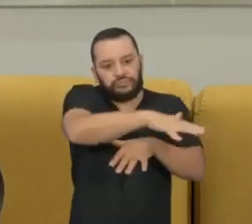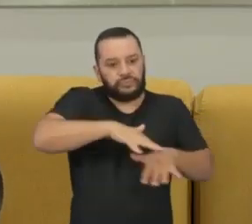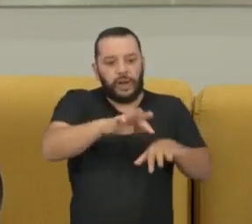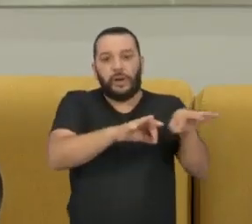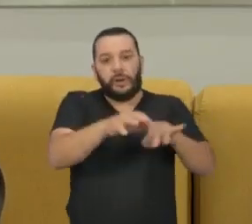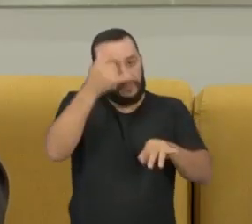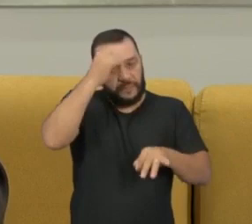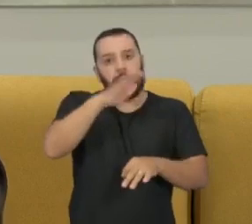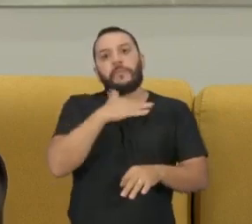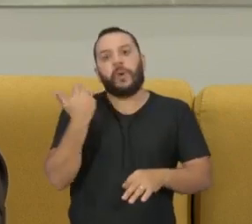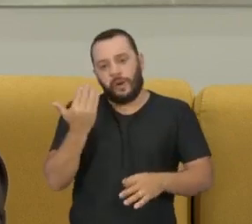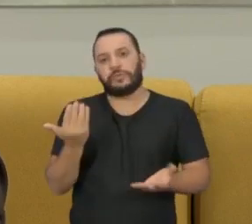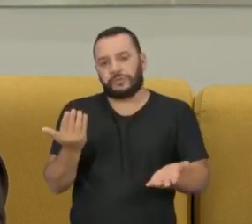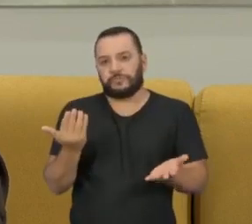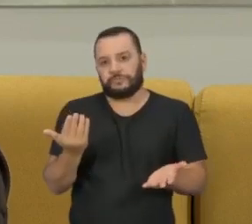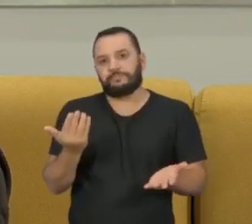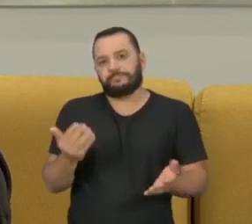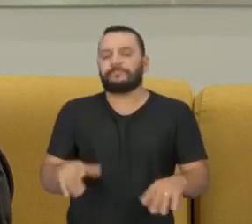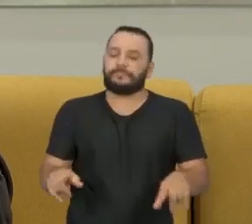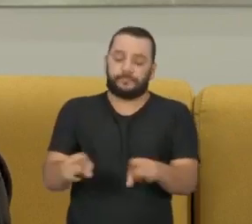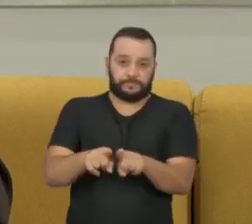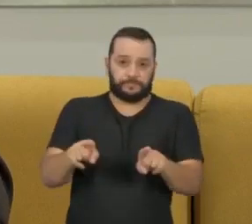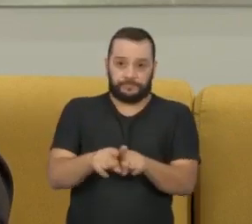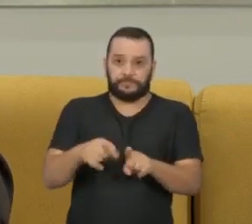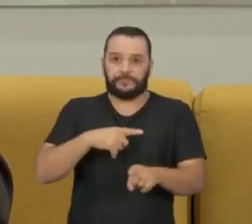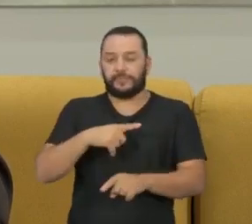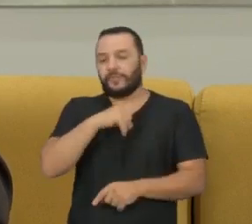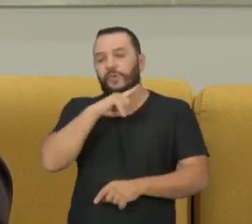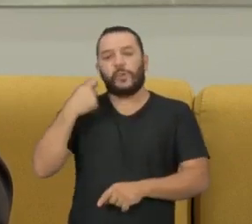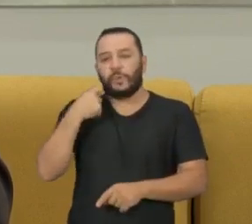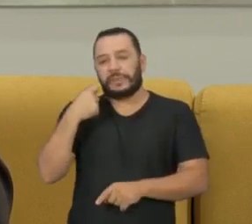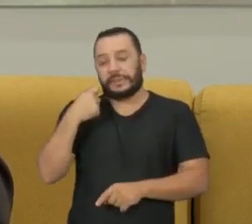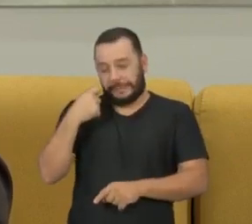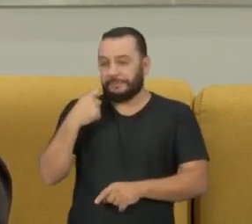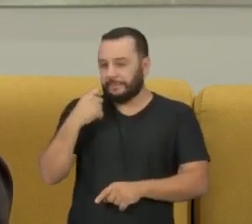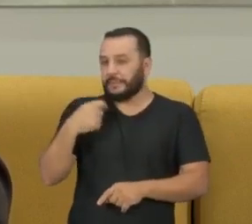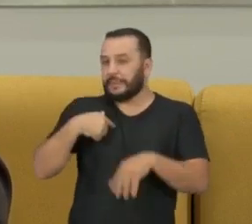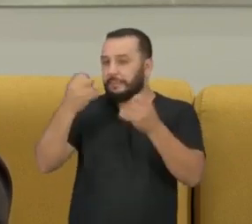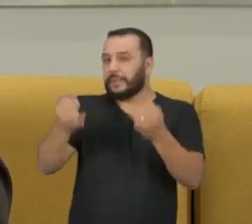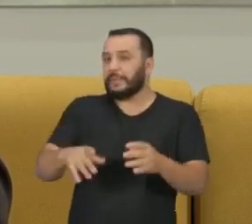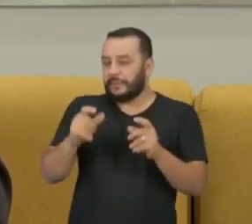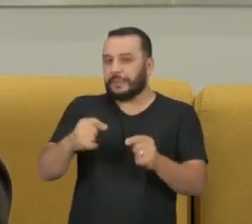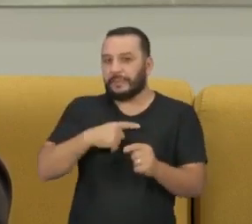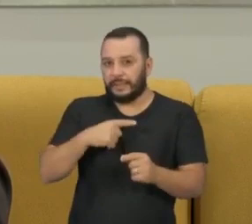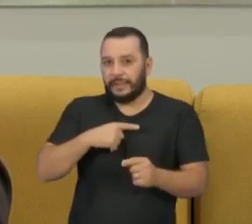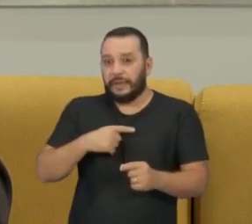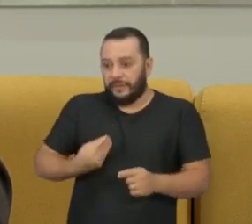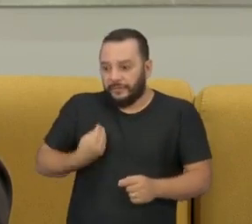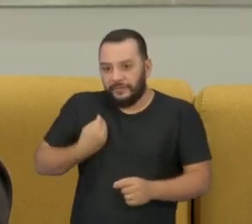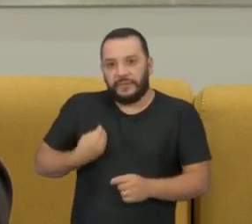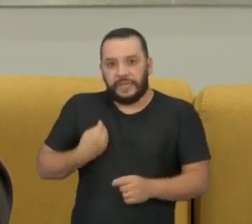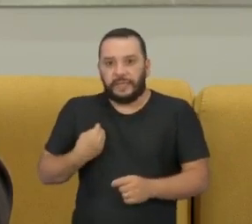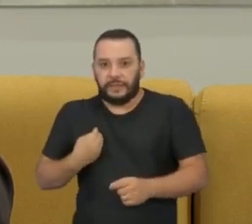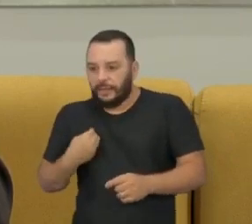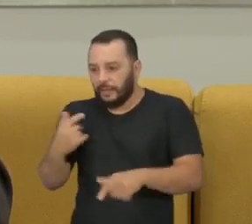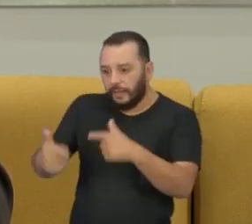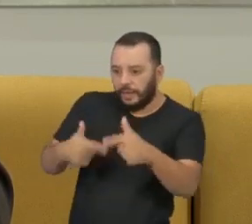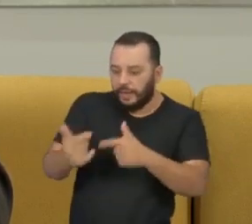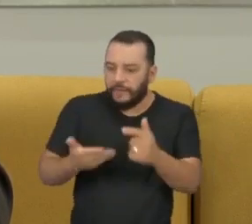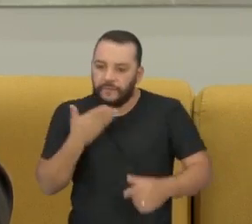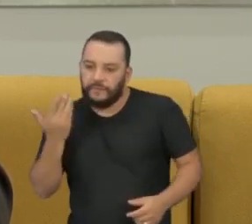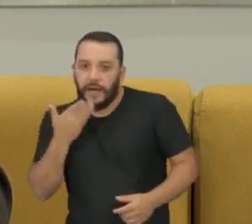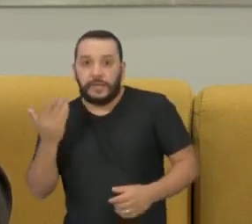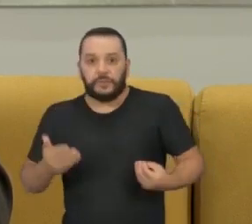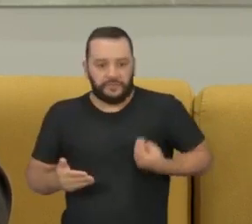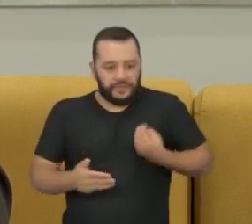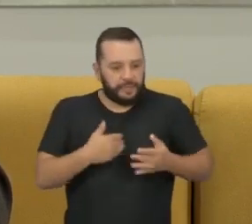E olha só essa história que vem da Rússia. Tornar mais simples tarefas do dia a dia ou aumentar a expectativa de vida dos seres humanos. Esses são